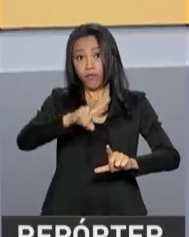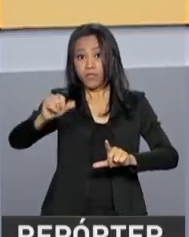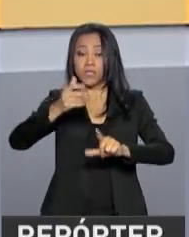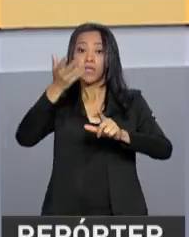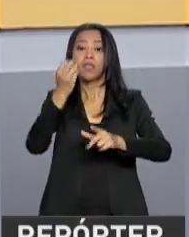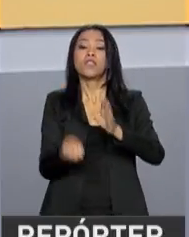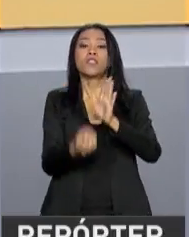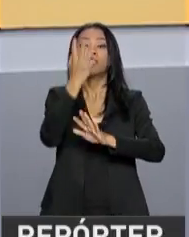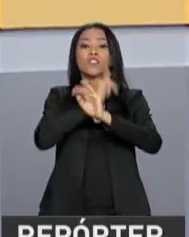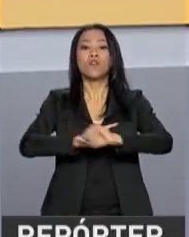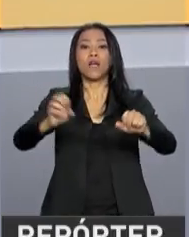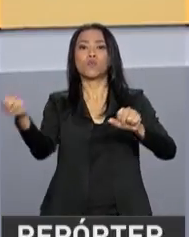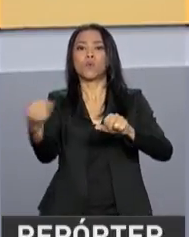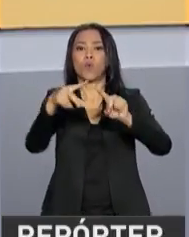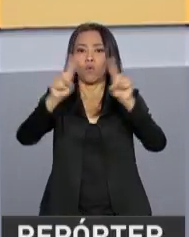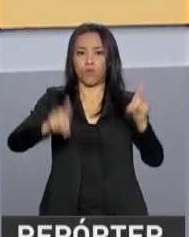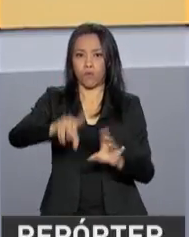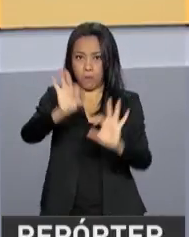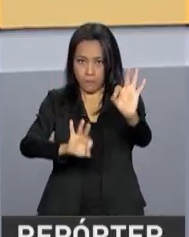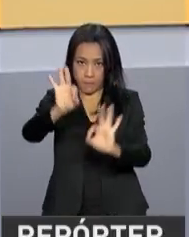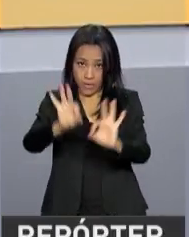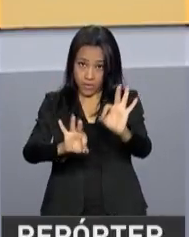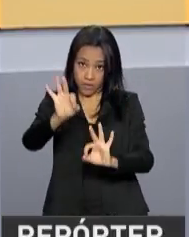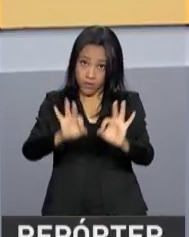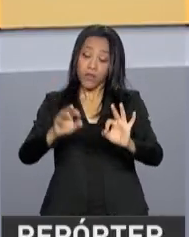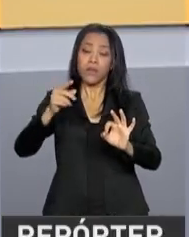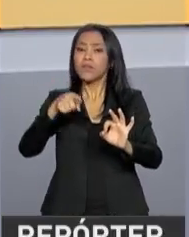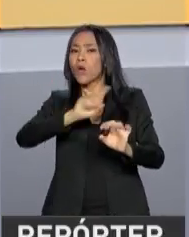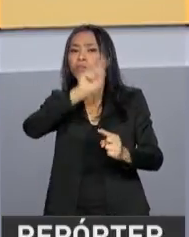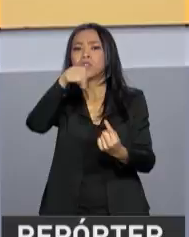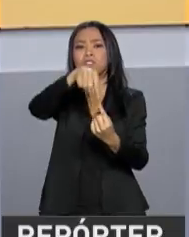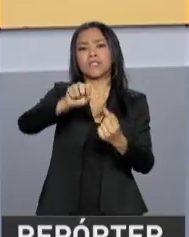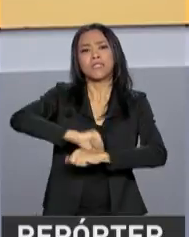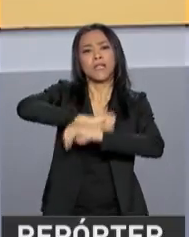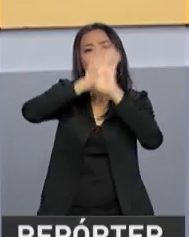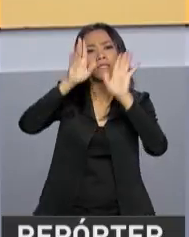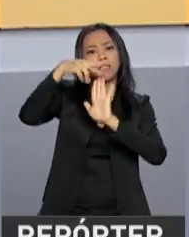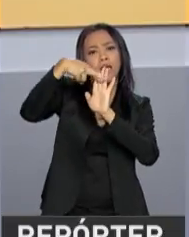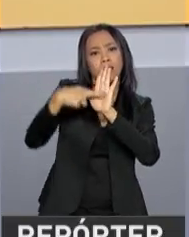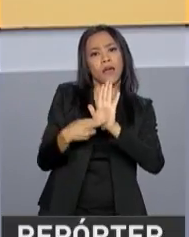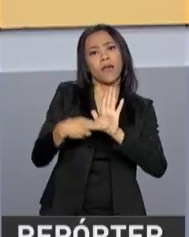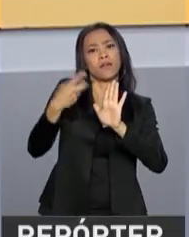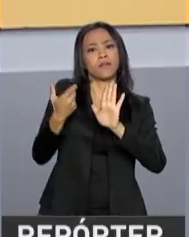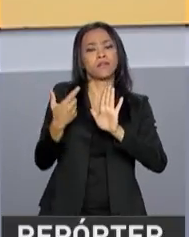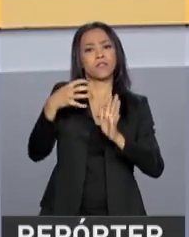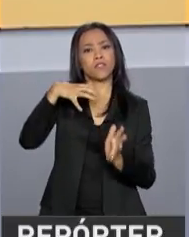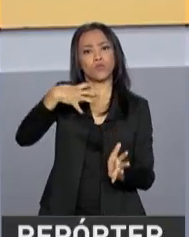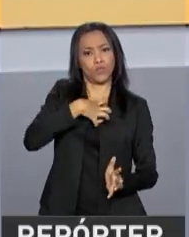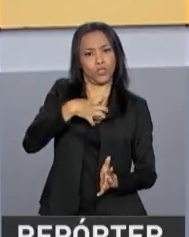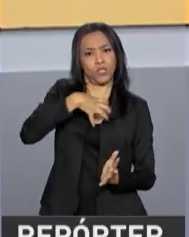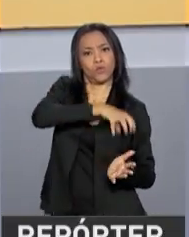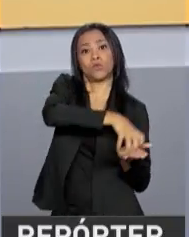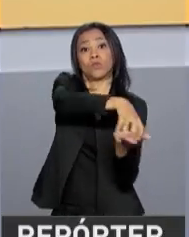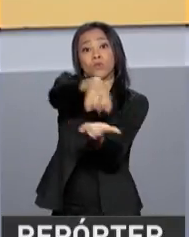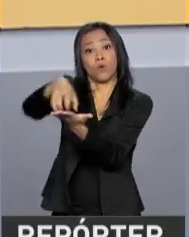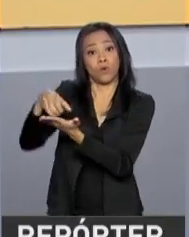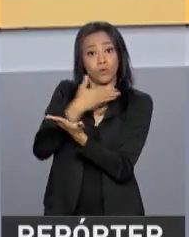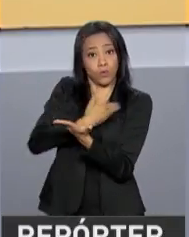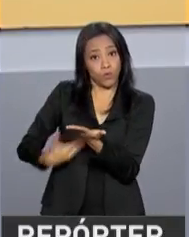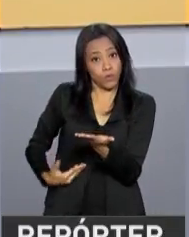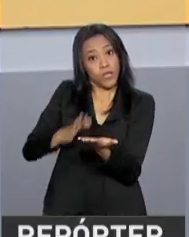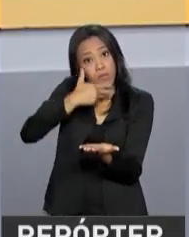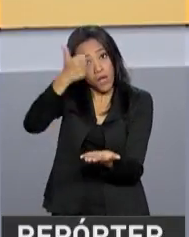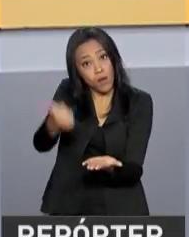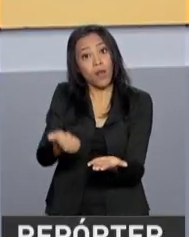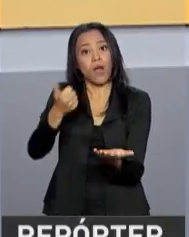lançado um novo plano de integridade que pretende esclarecer normas ea conduta nos órgãos públicos e ainda consolidar os canais